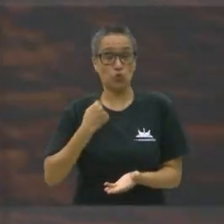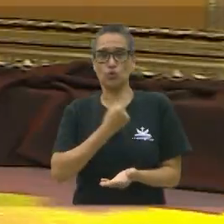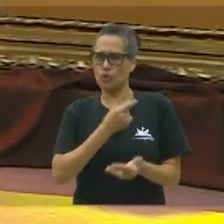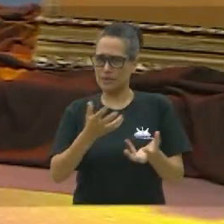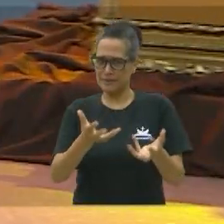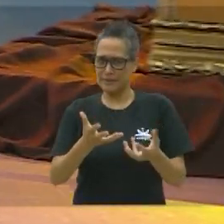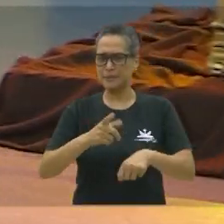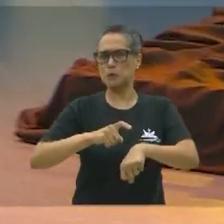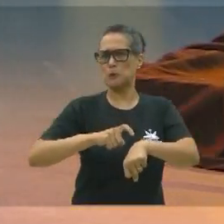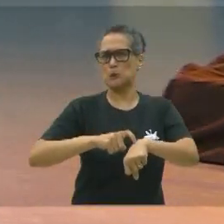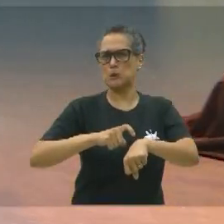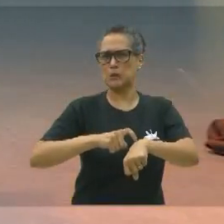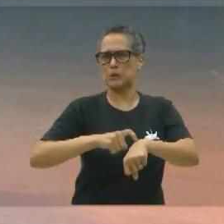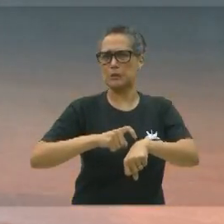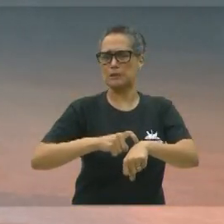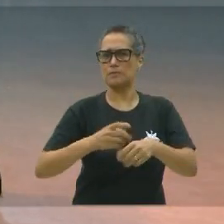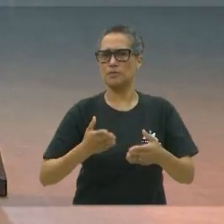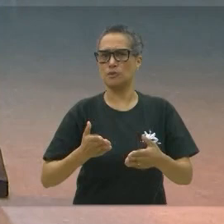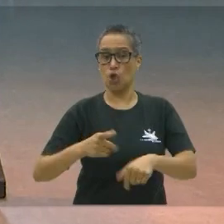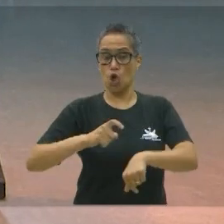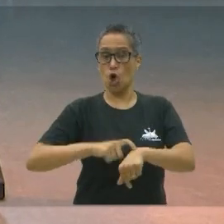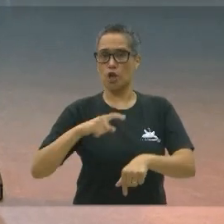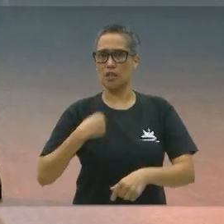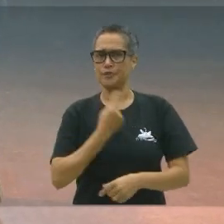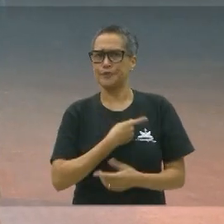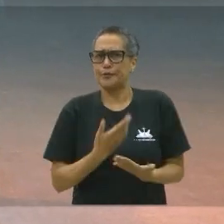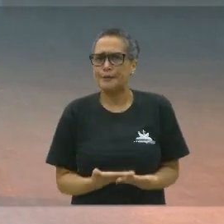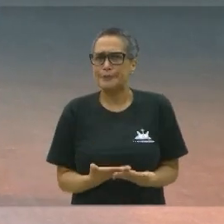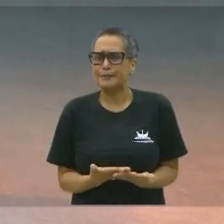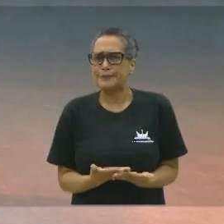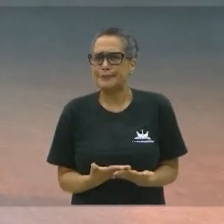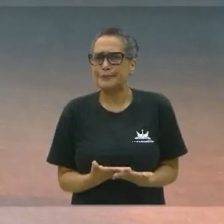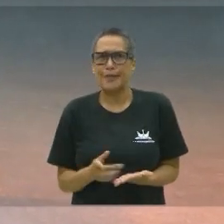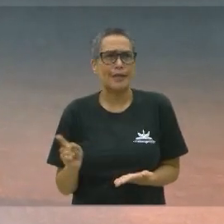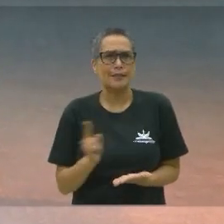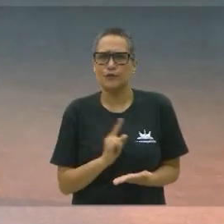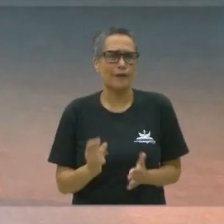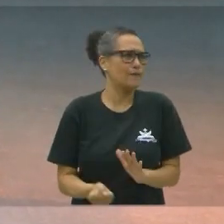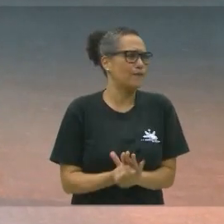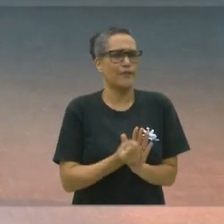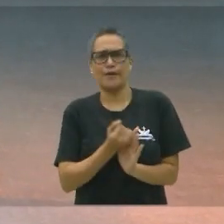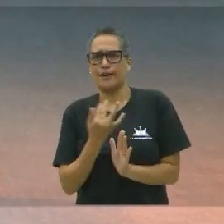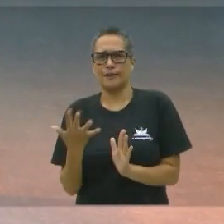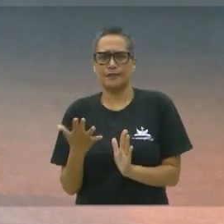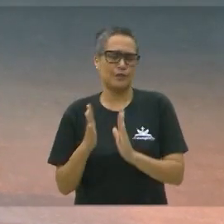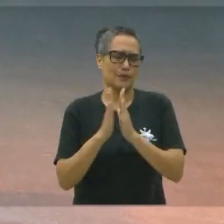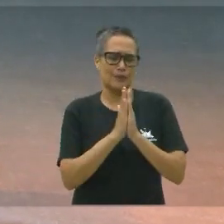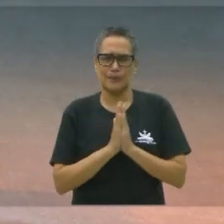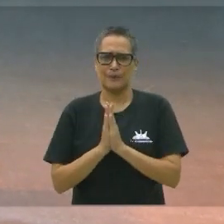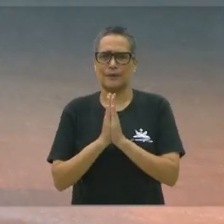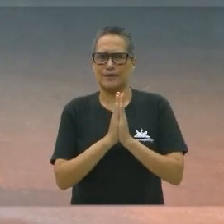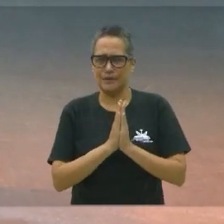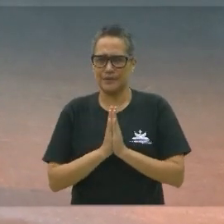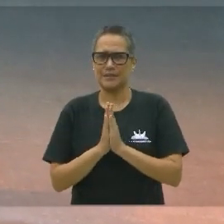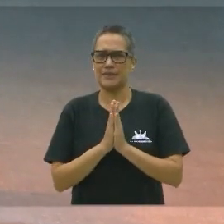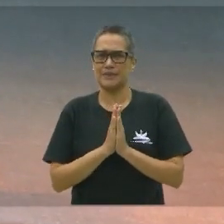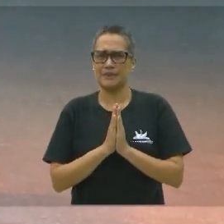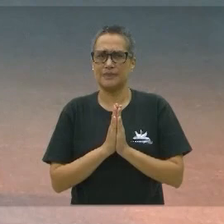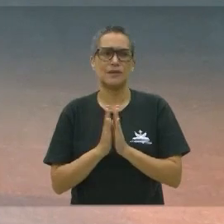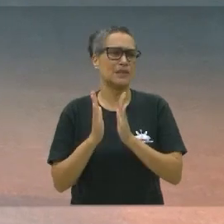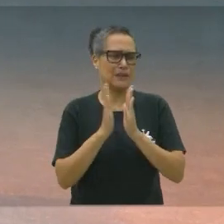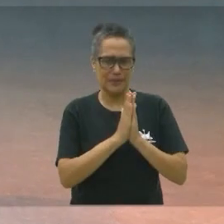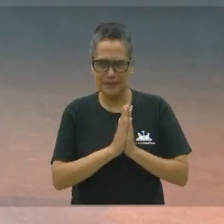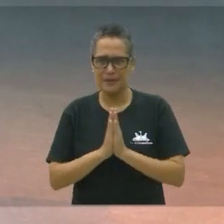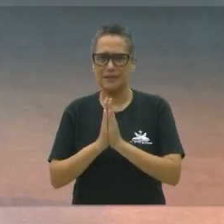coisas aconteçam na nossa hora. Não são poucas as vezes que a nossa oração é uma